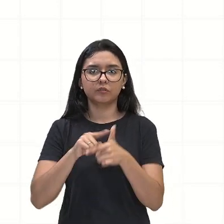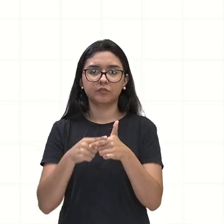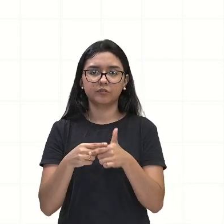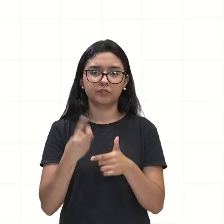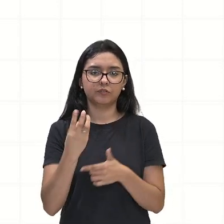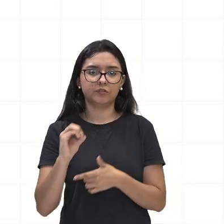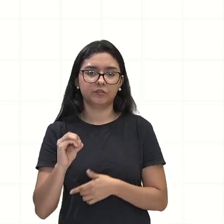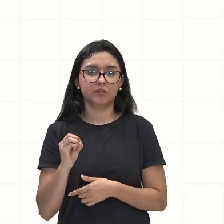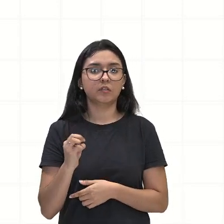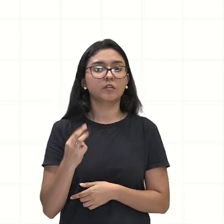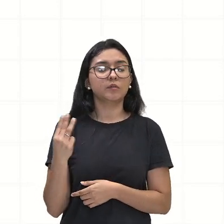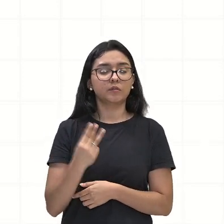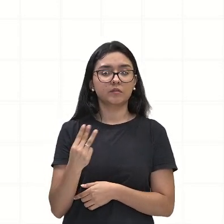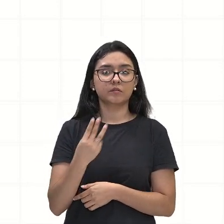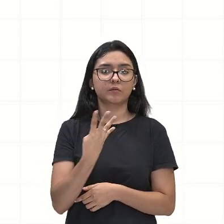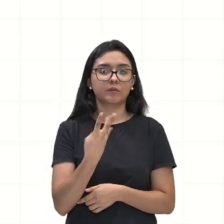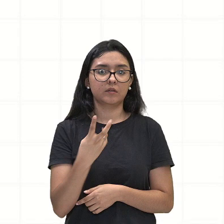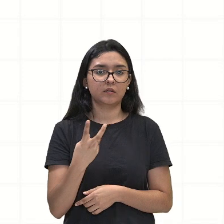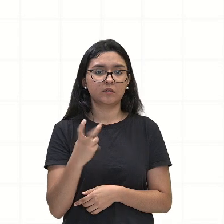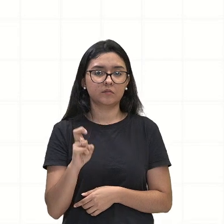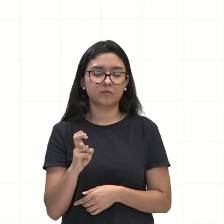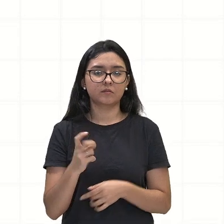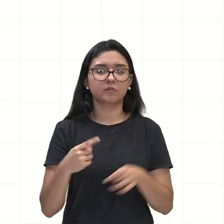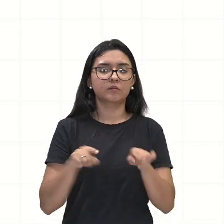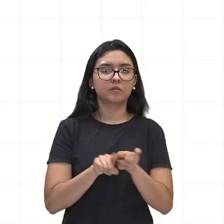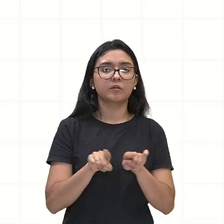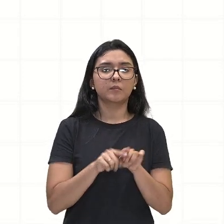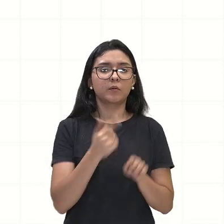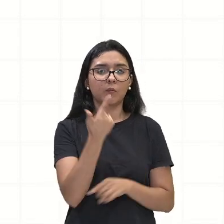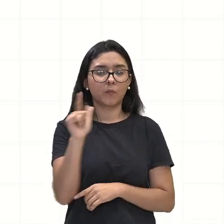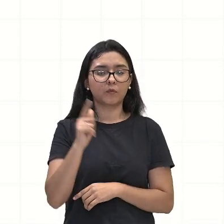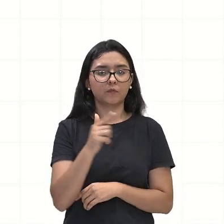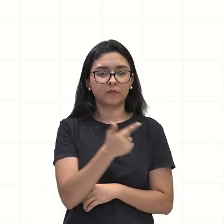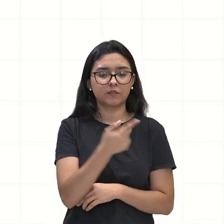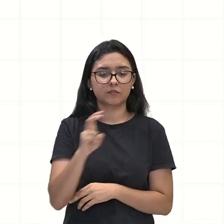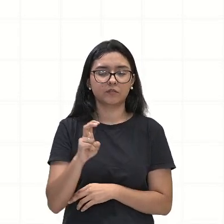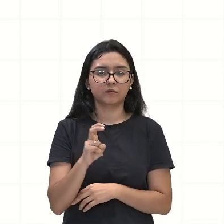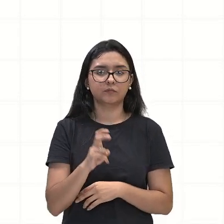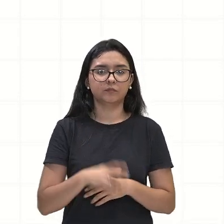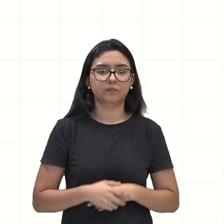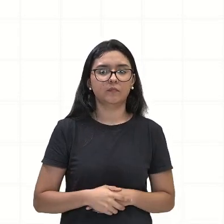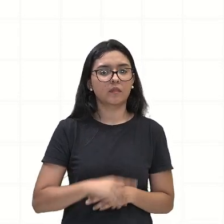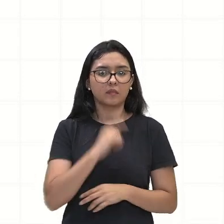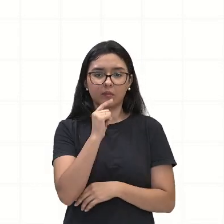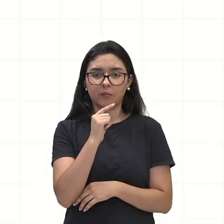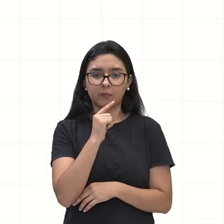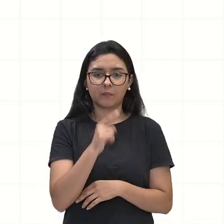ser 45 e o outro 25. Não seria possível. Não seria possível isso aqui, ó.